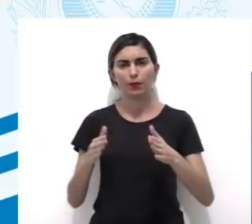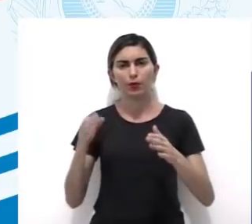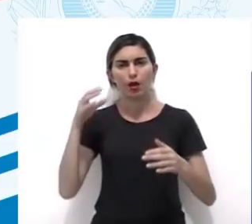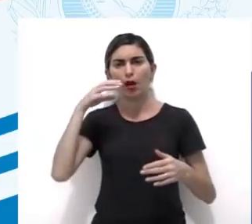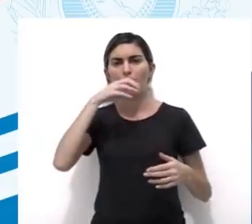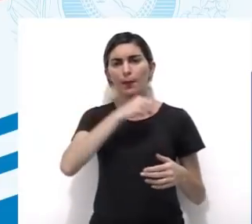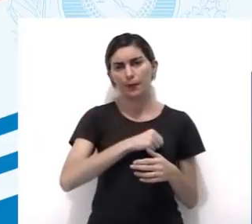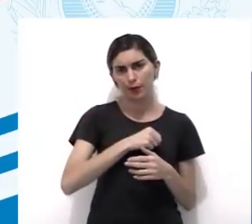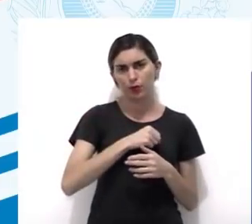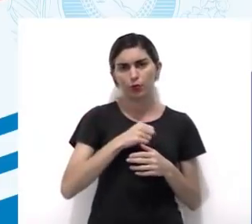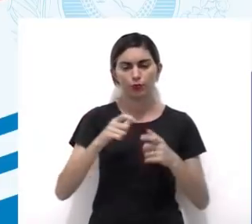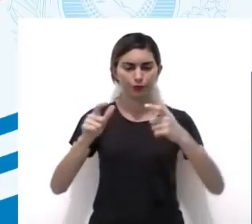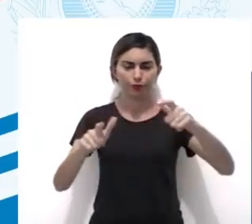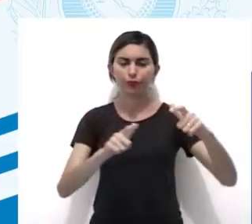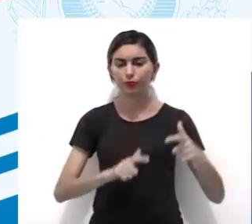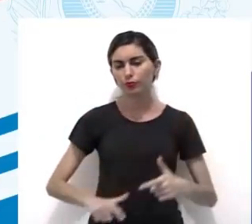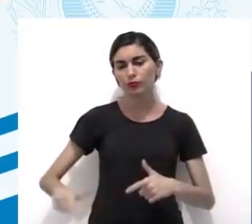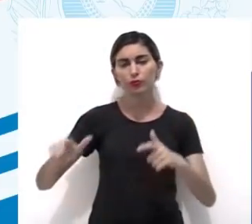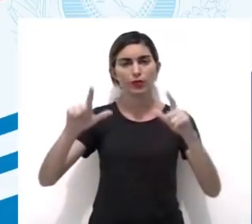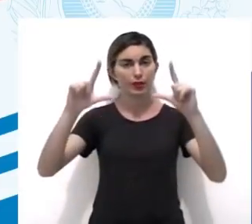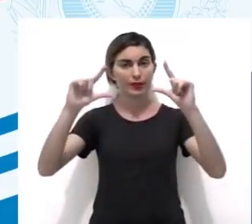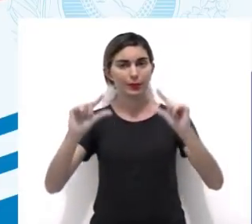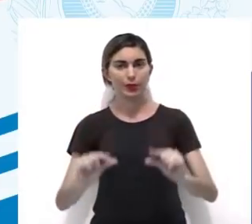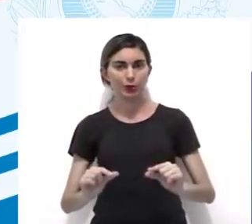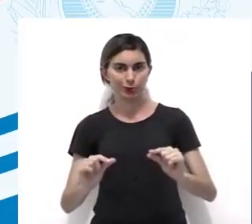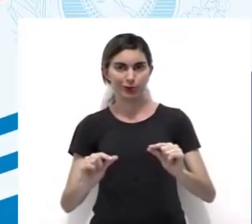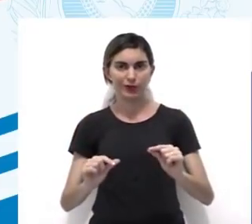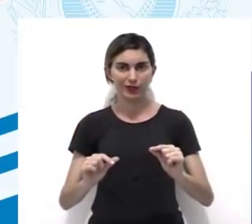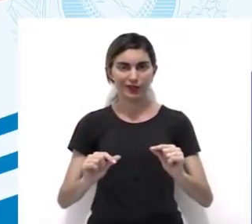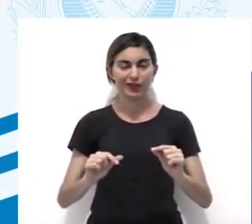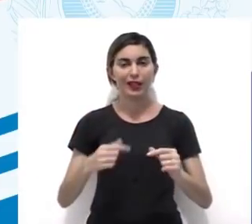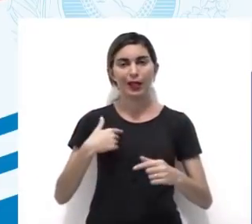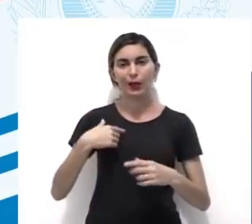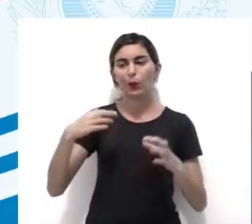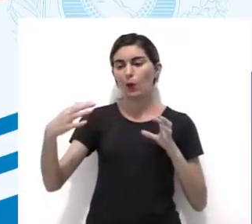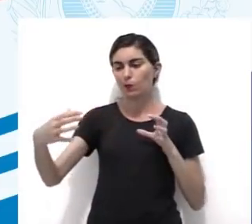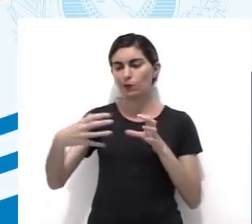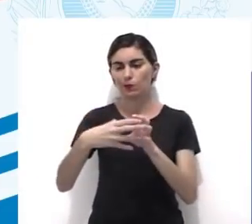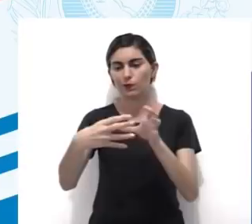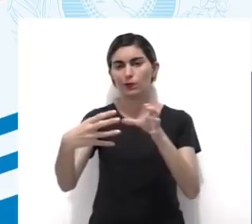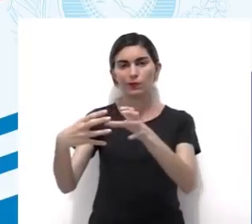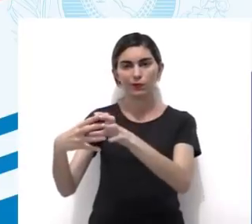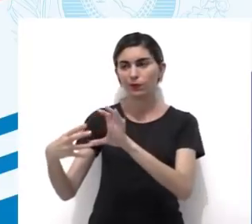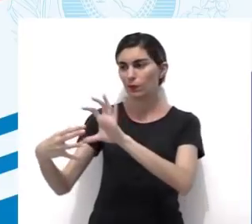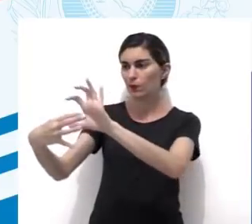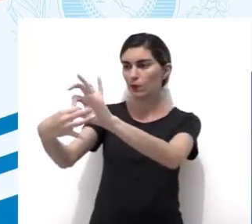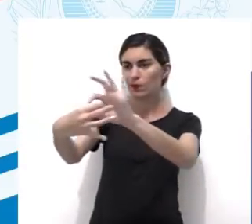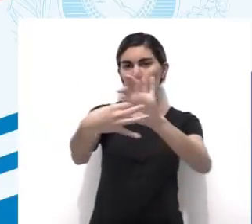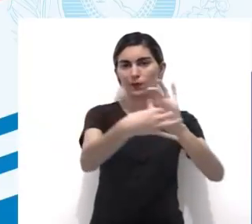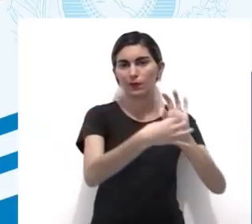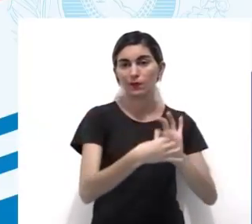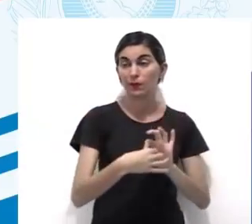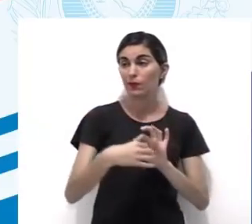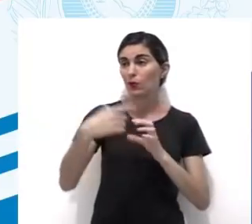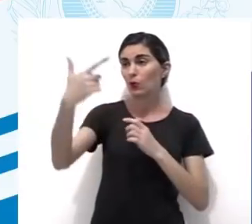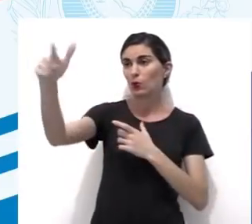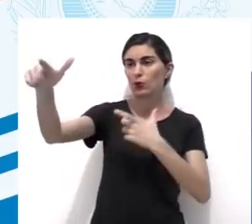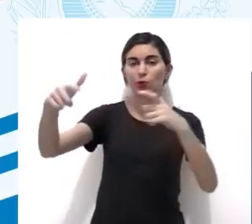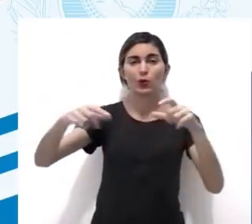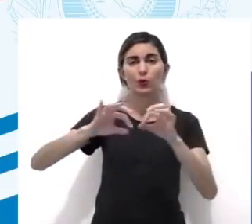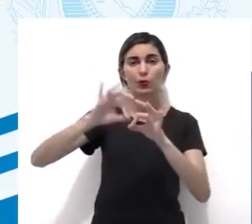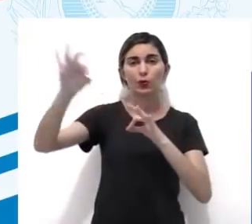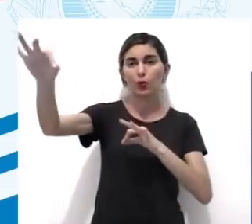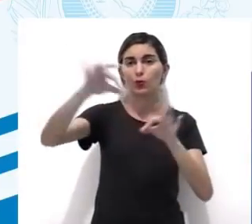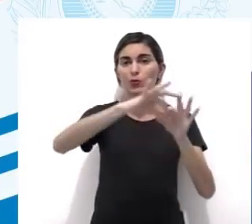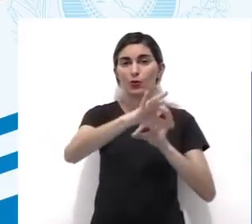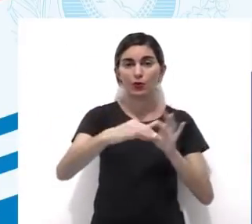mais rápidos e os espaços eles diminuem na medida que eu tenho uma integração com o outro, uma integração com o distante